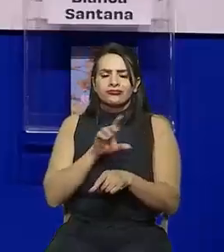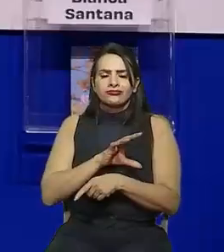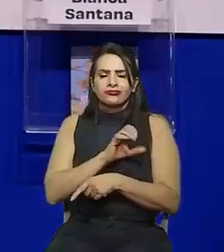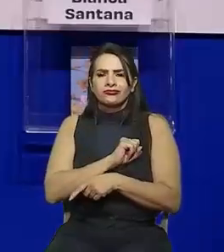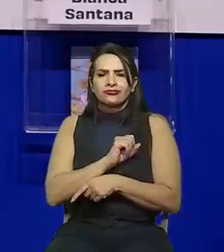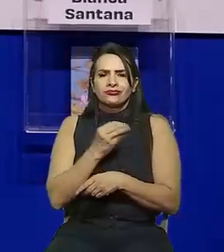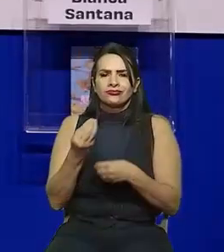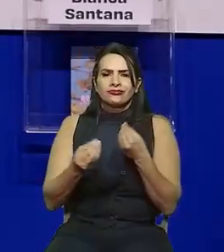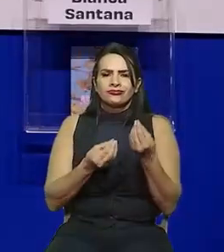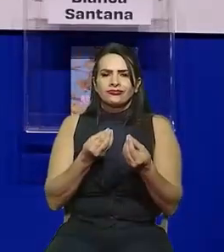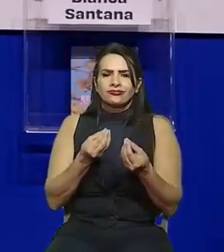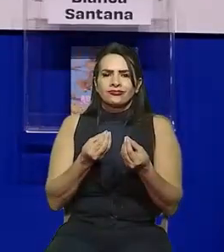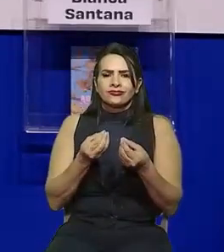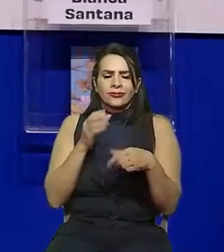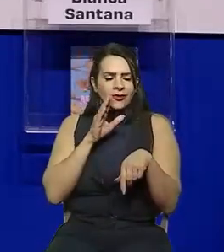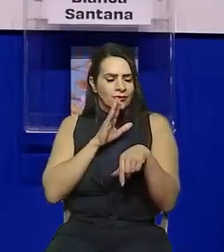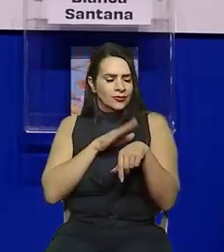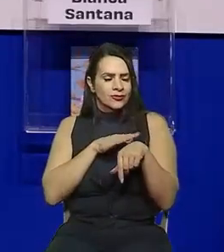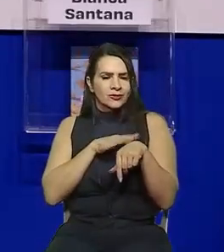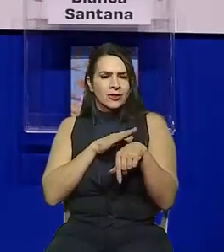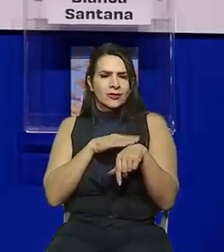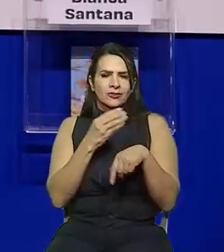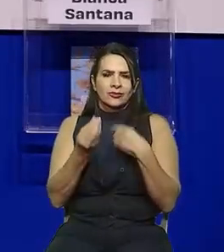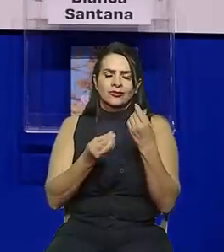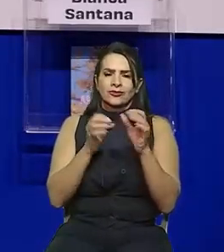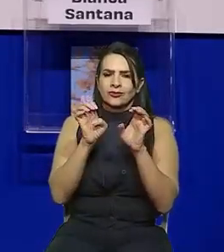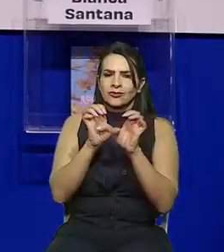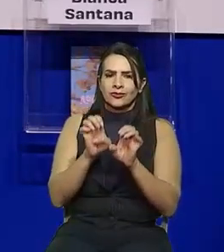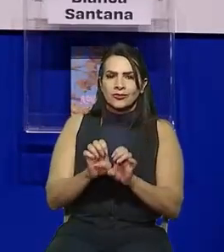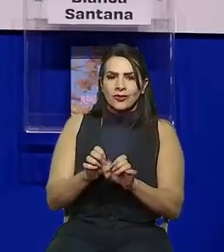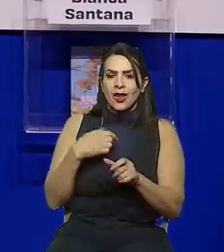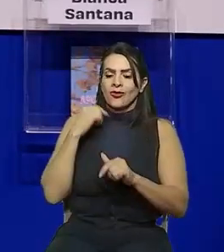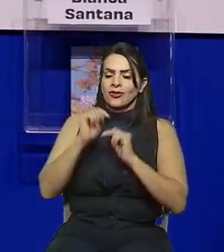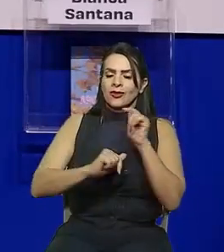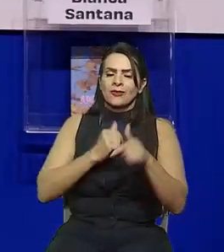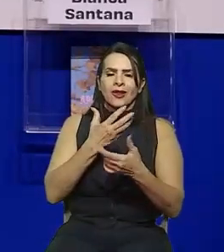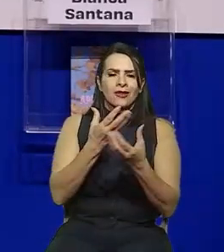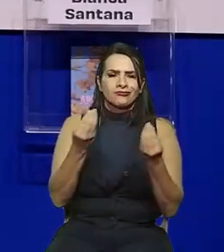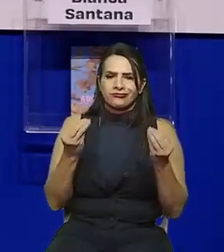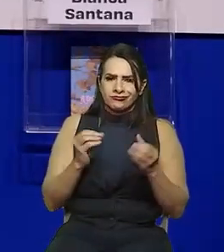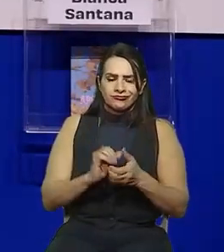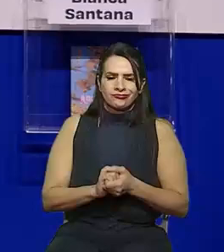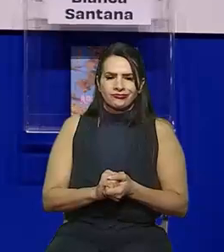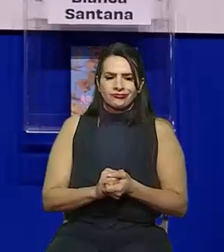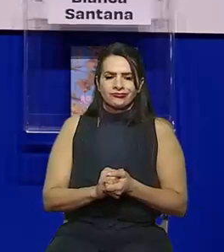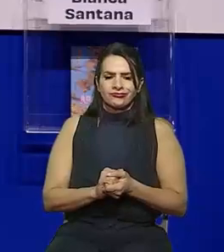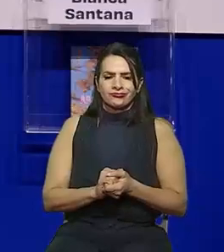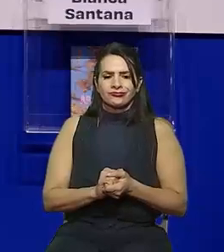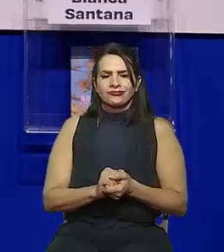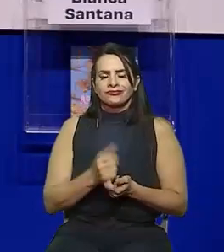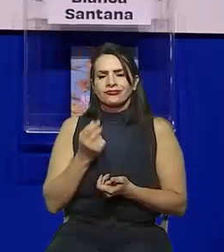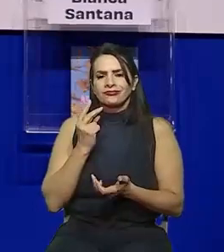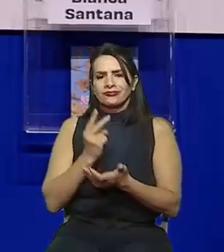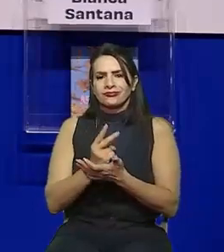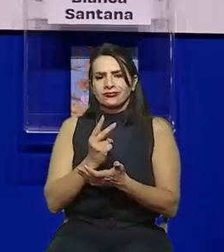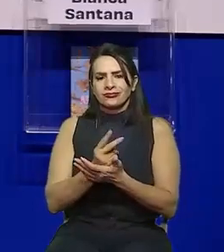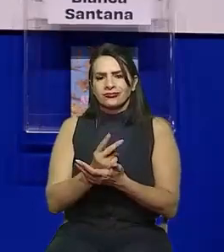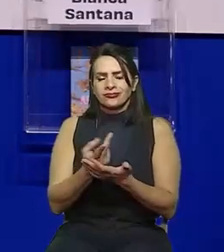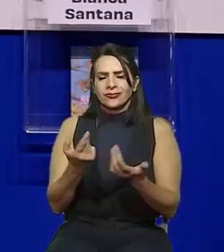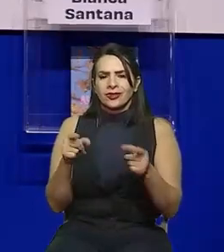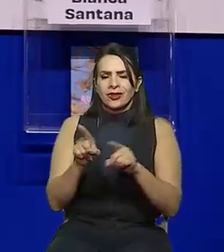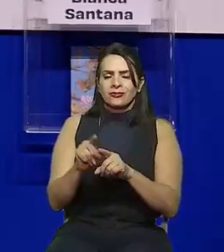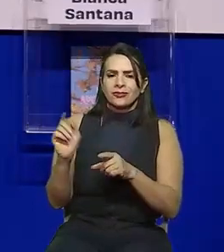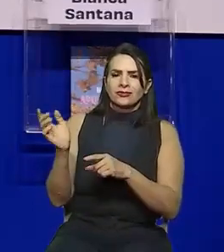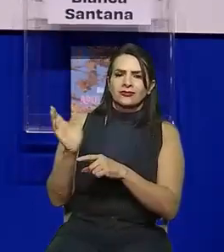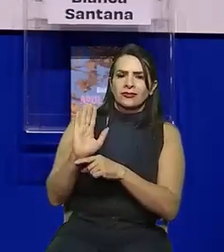uma coisa que levava muito tempo, com uma estrutura, eu trabalhava muito neles, e fiz sempre muitas